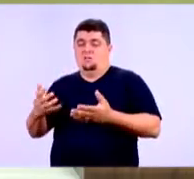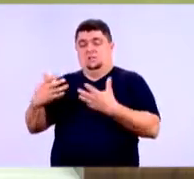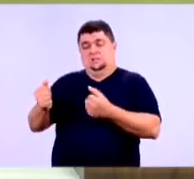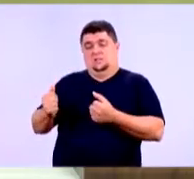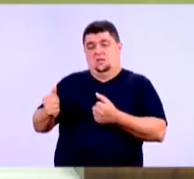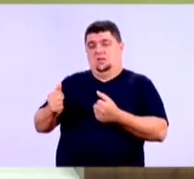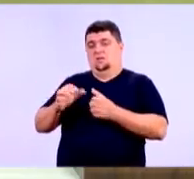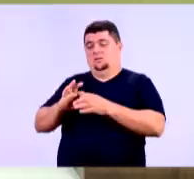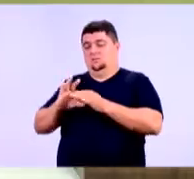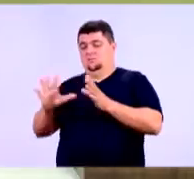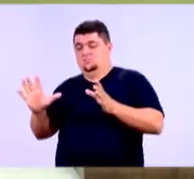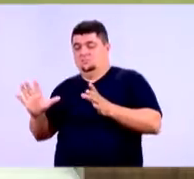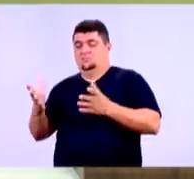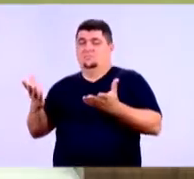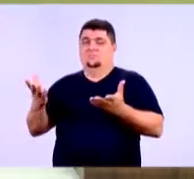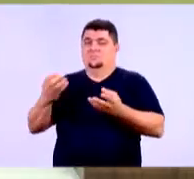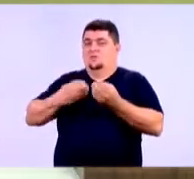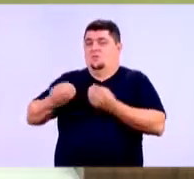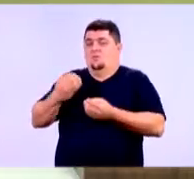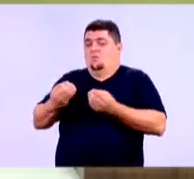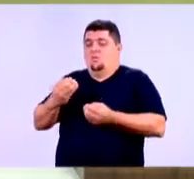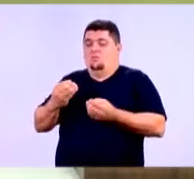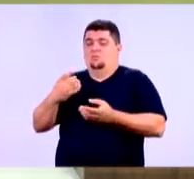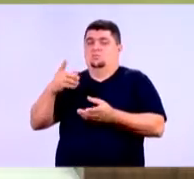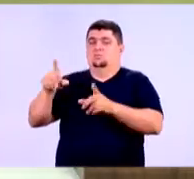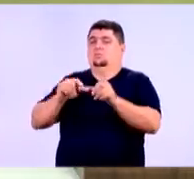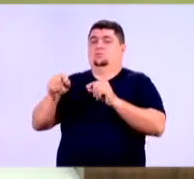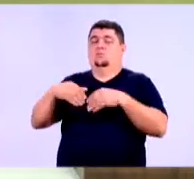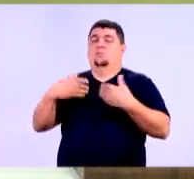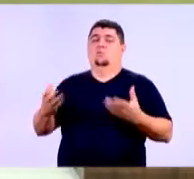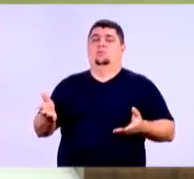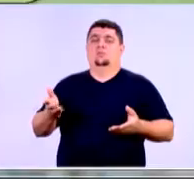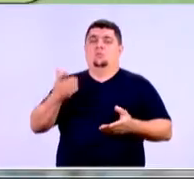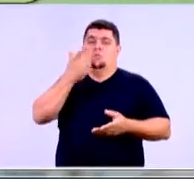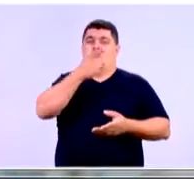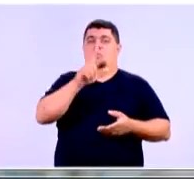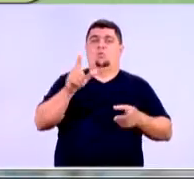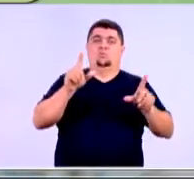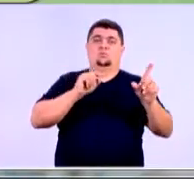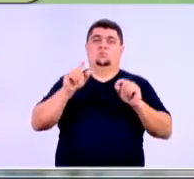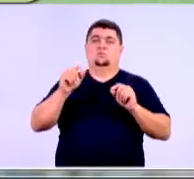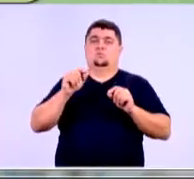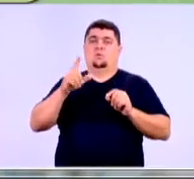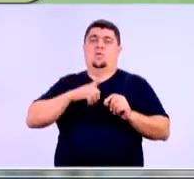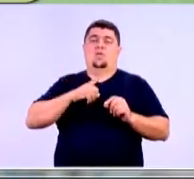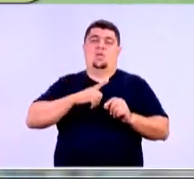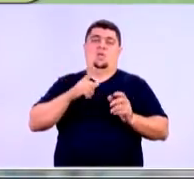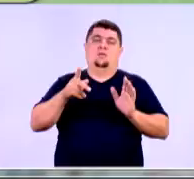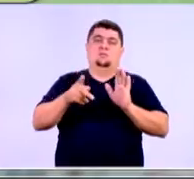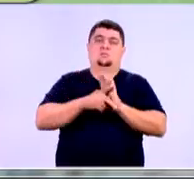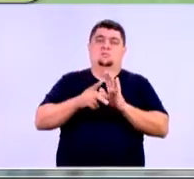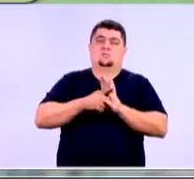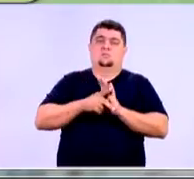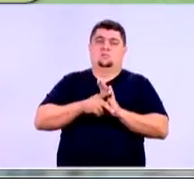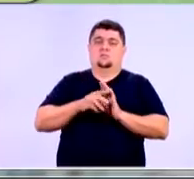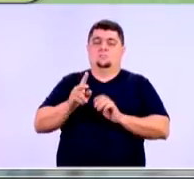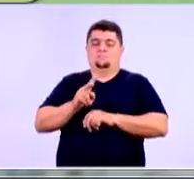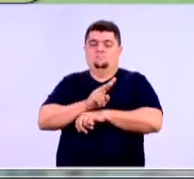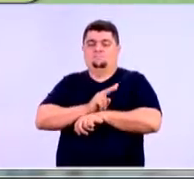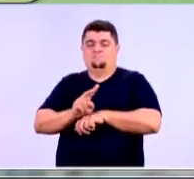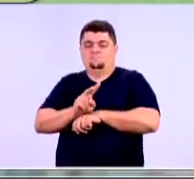empresa ainda aceita, como que isso vai ser lidado no dia a dia? Isso. Outro tópico aqui é em relação a